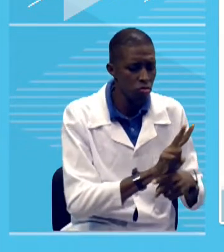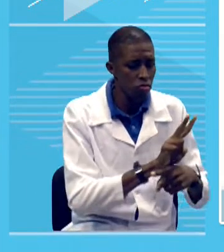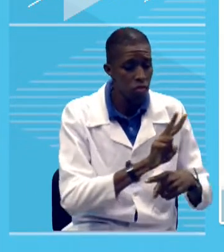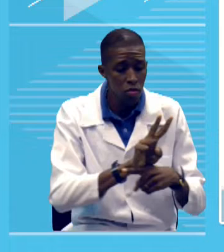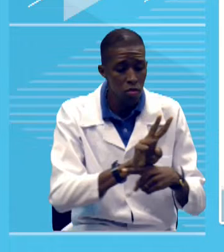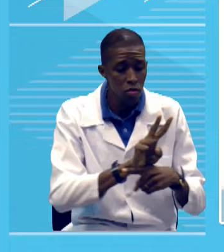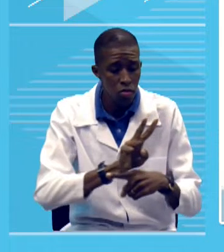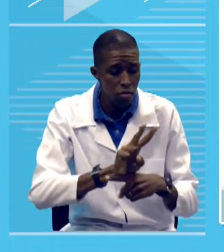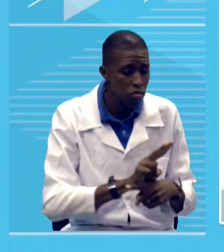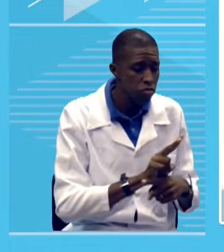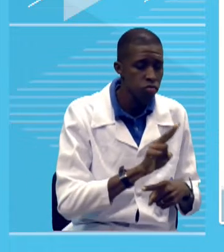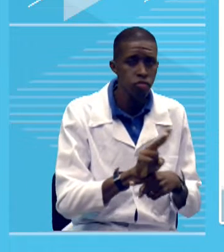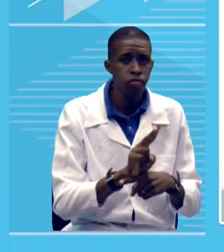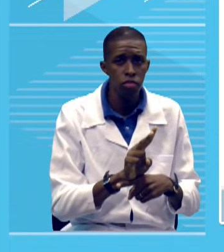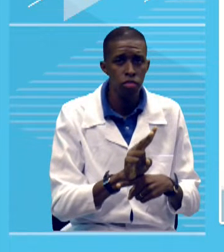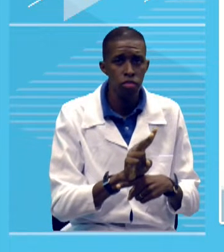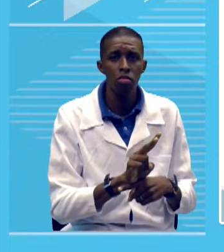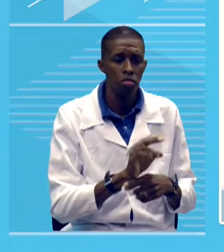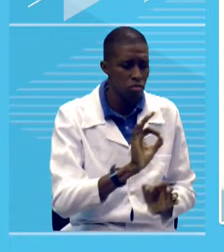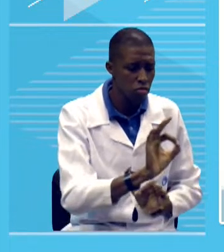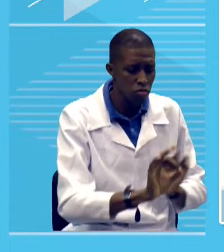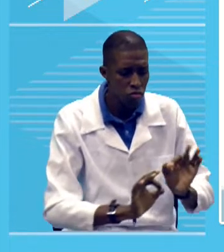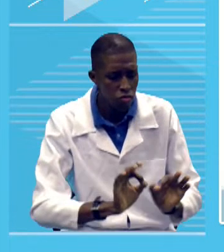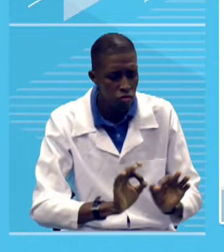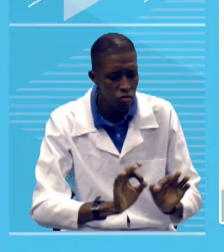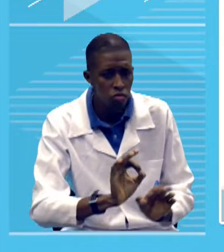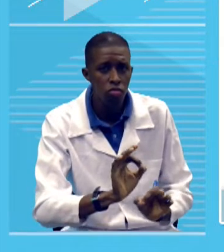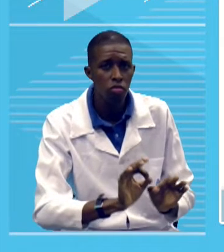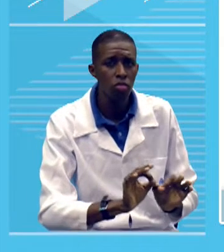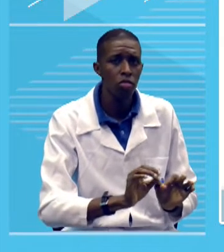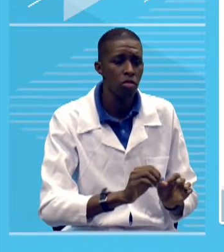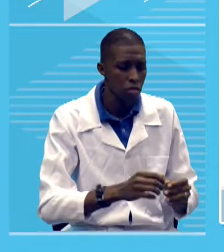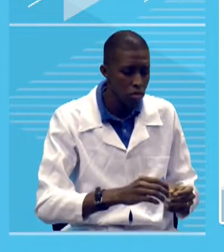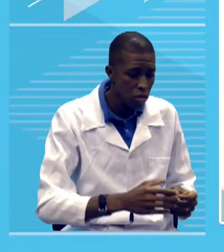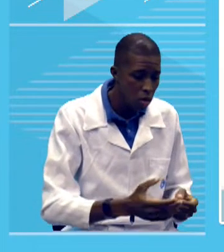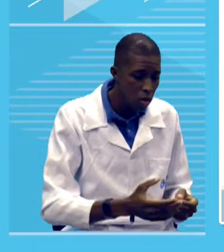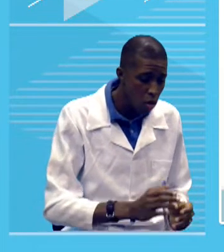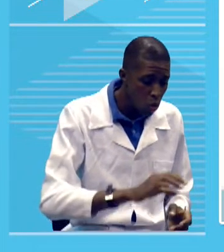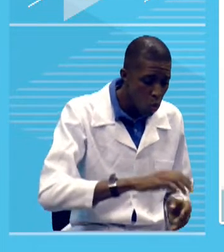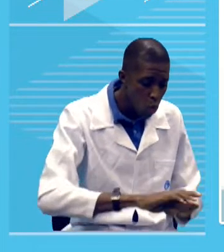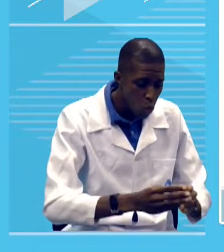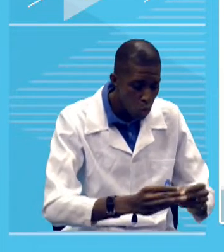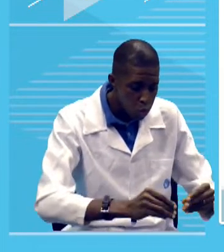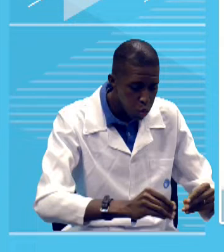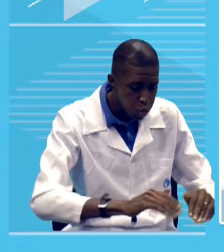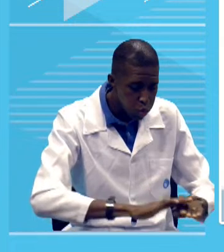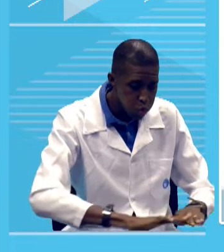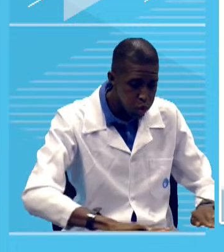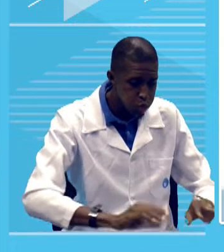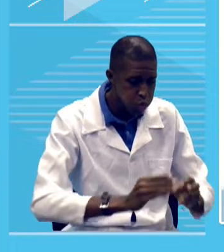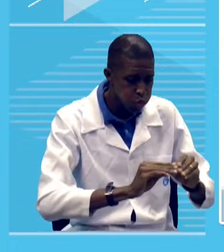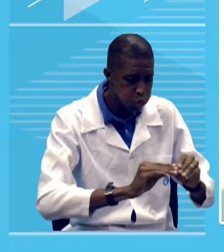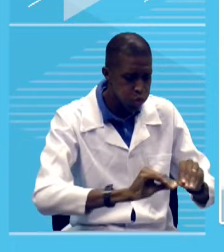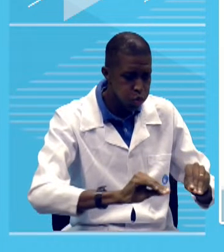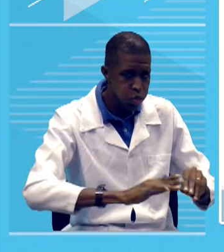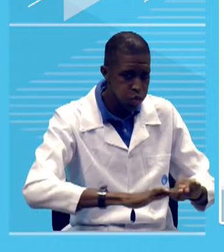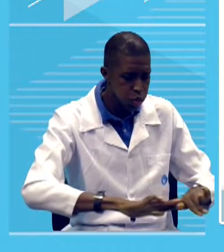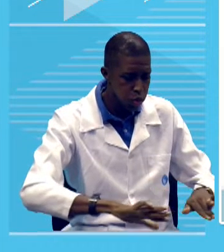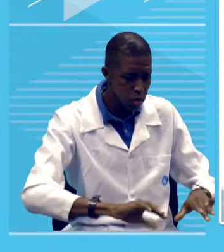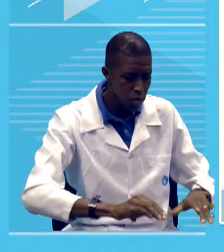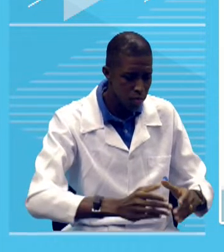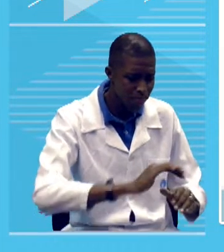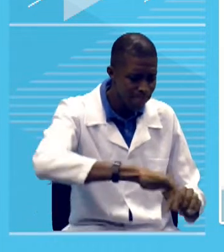E aí é o foco desse programa das Nações Unidas tranquilo é muito bem